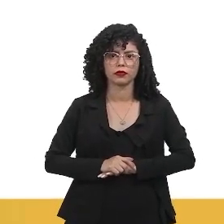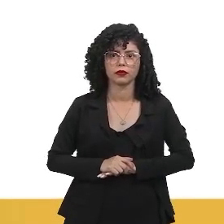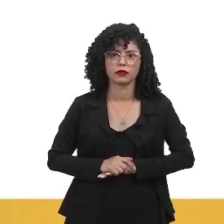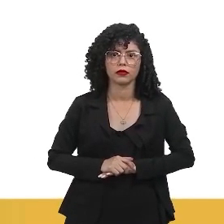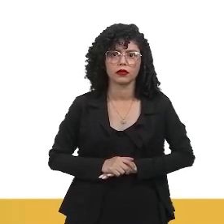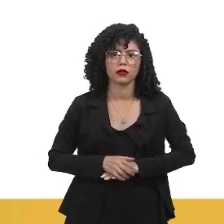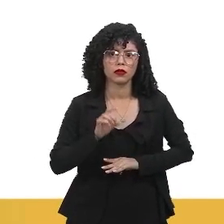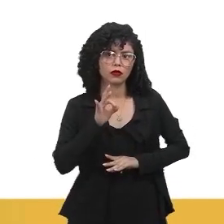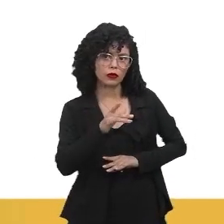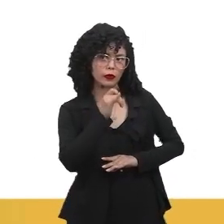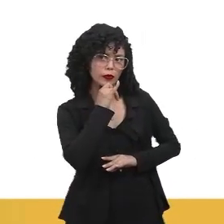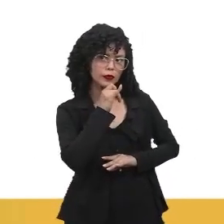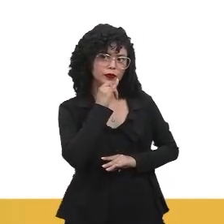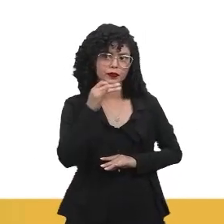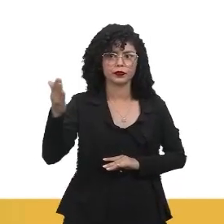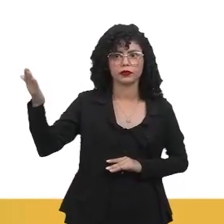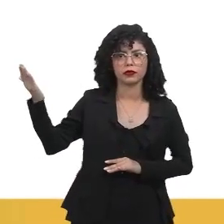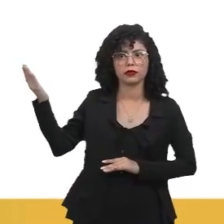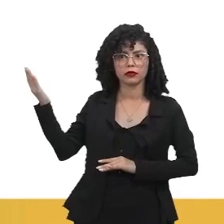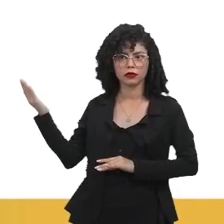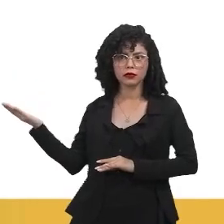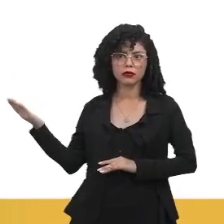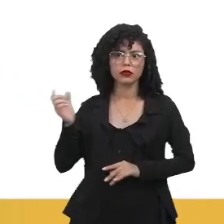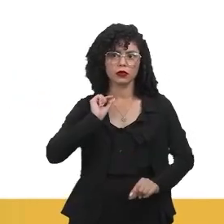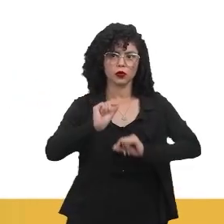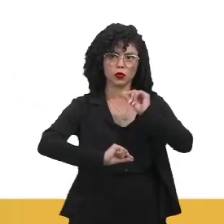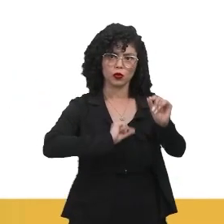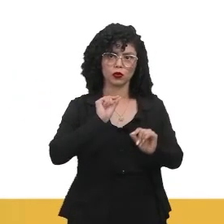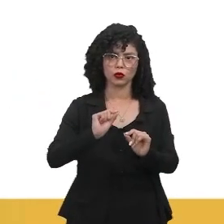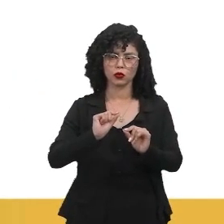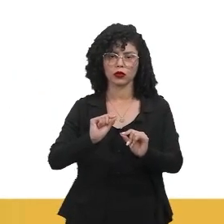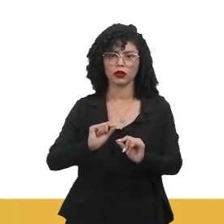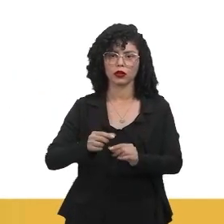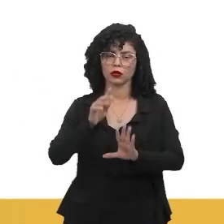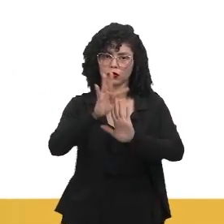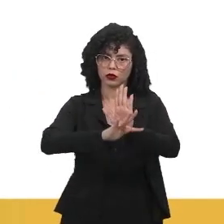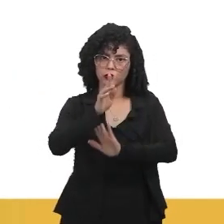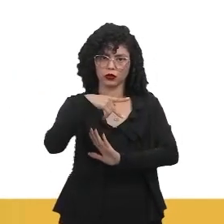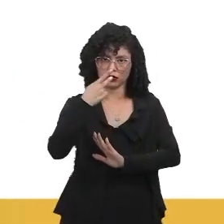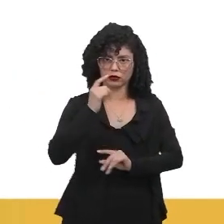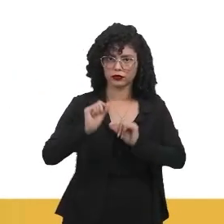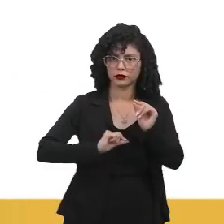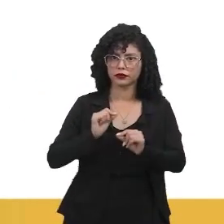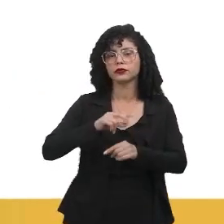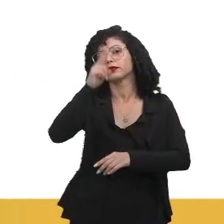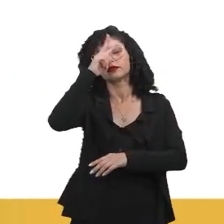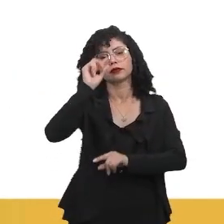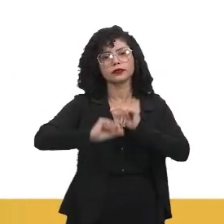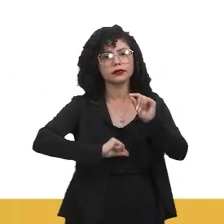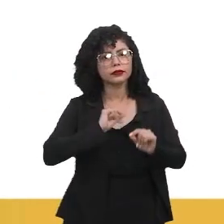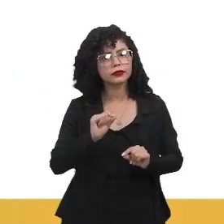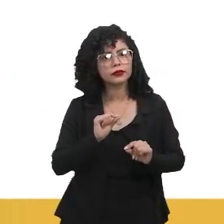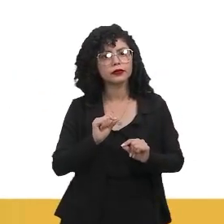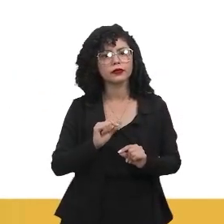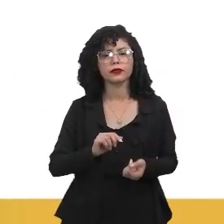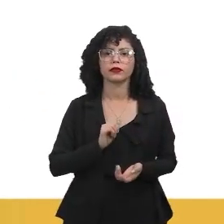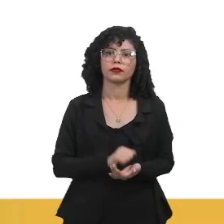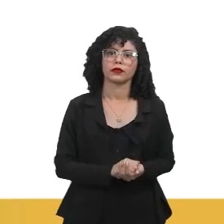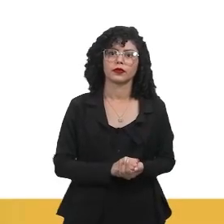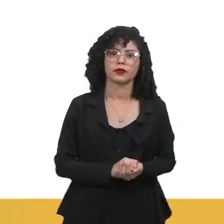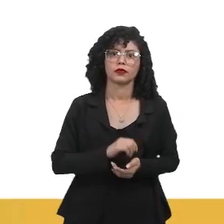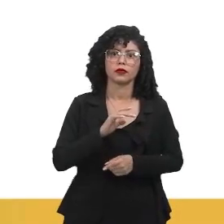Então, só para exemplificar sobre o que o texto fala, eu gostaria de lembrar da tragédia